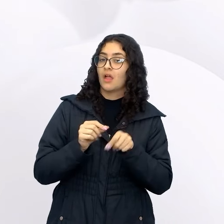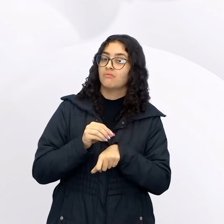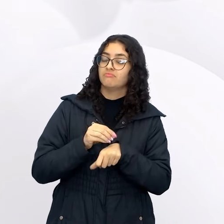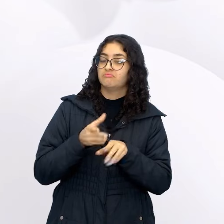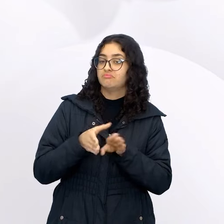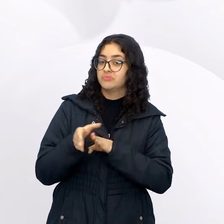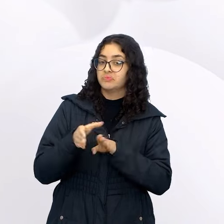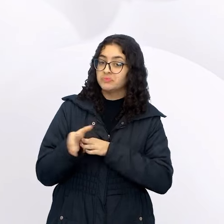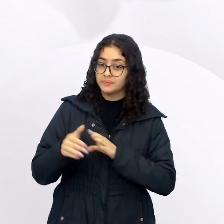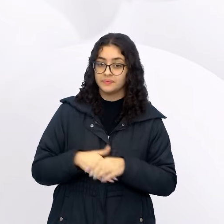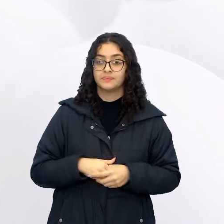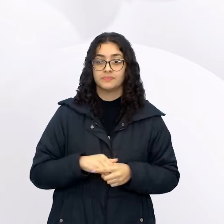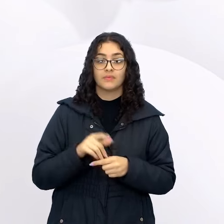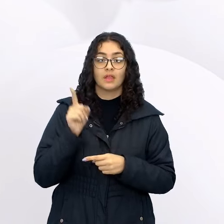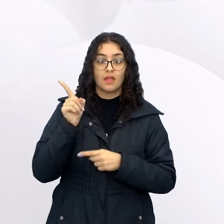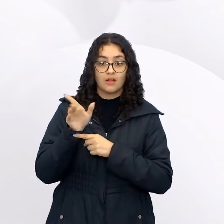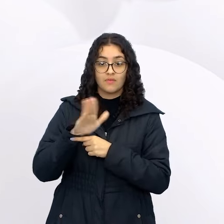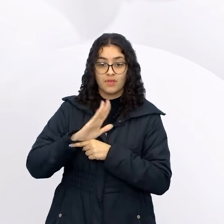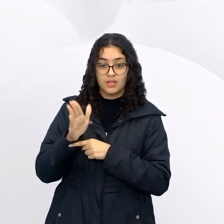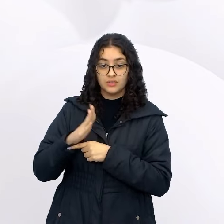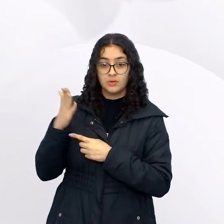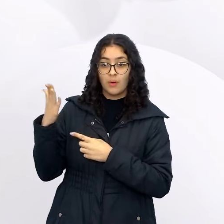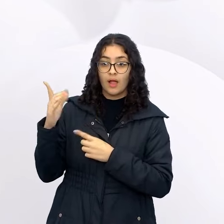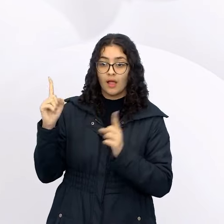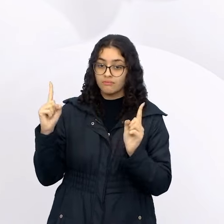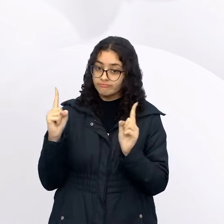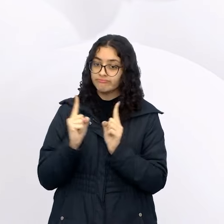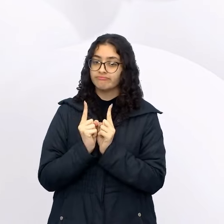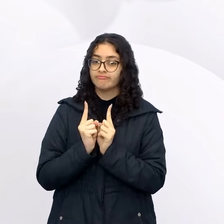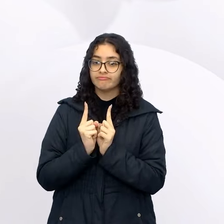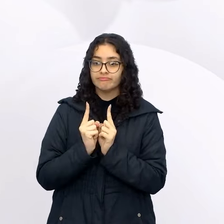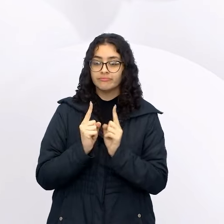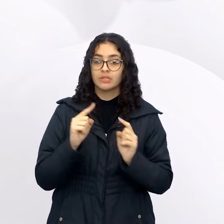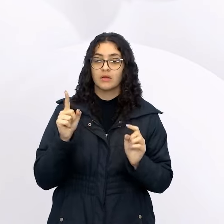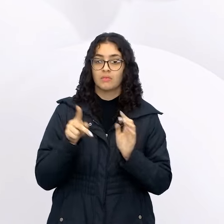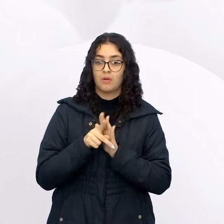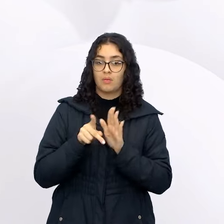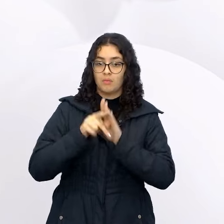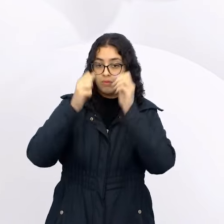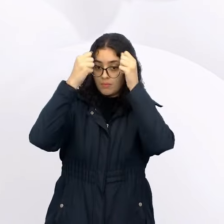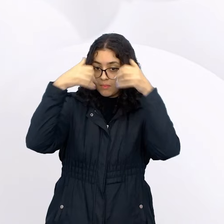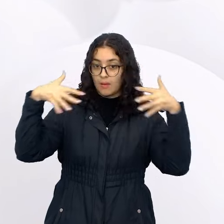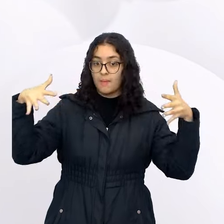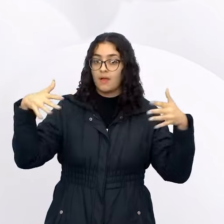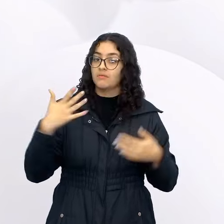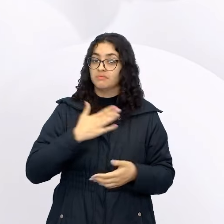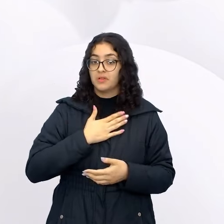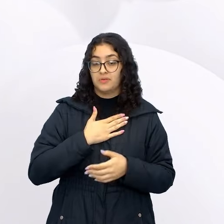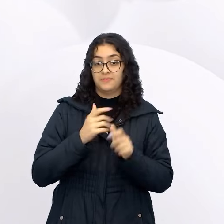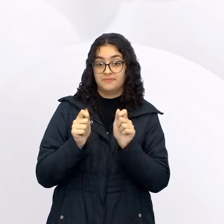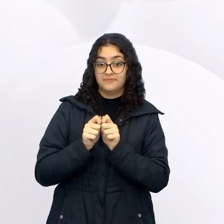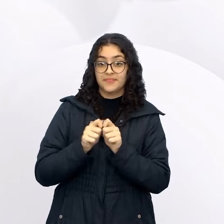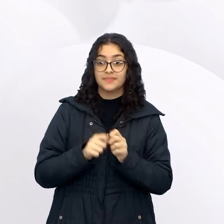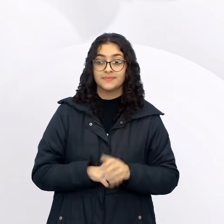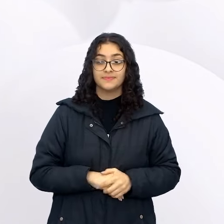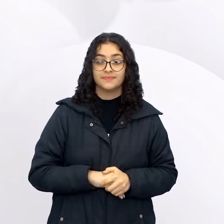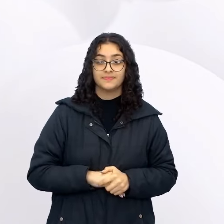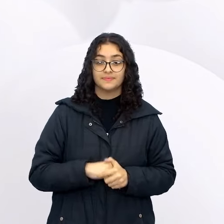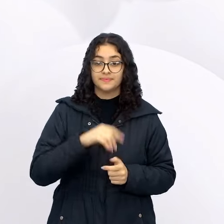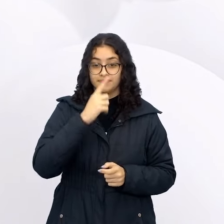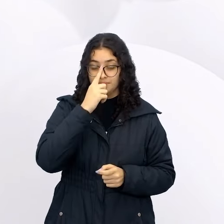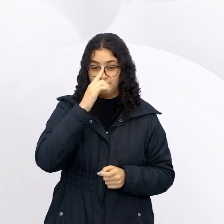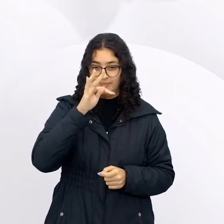É um vidinho que tem aí, um vídeo pequenininho do mapa mental construído por mim mesma. É um vídeo que